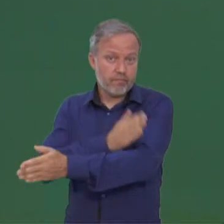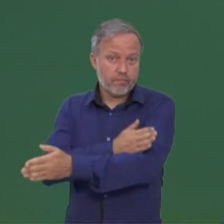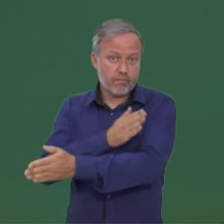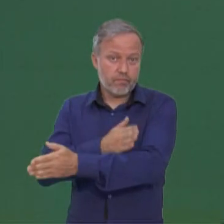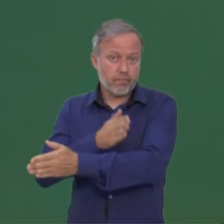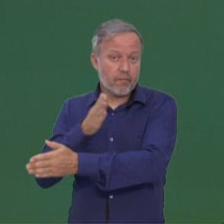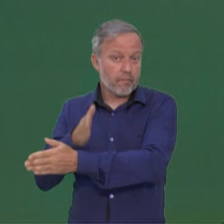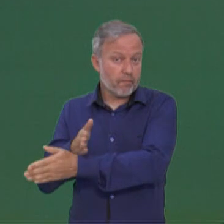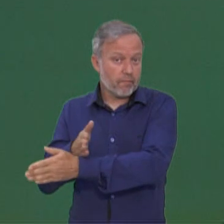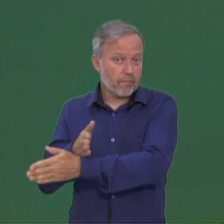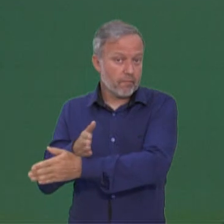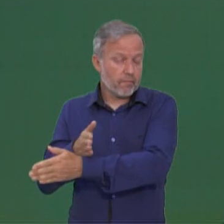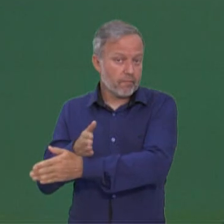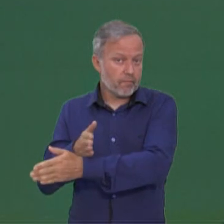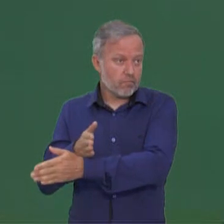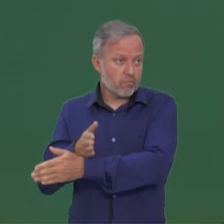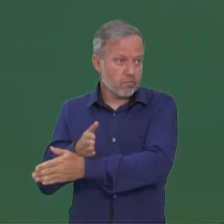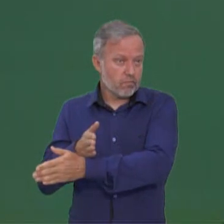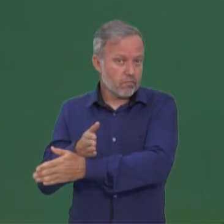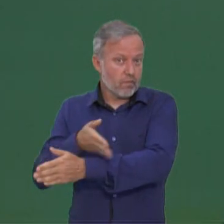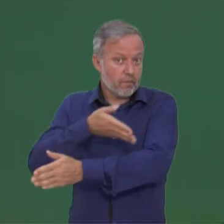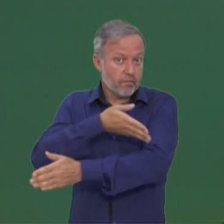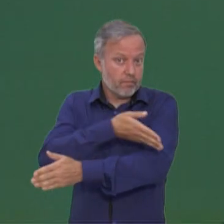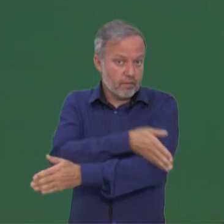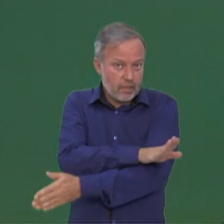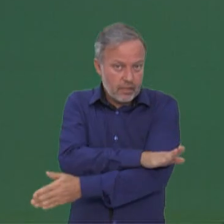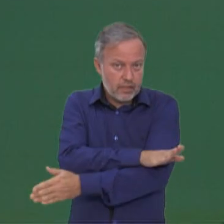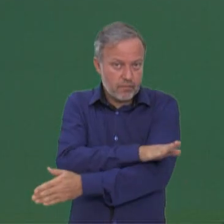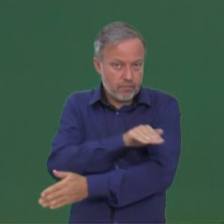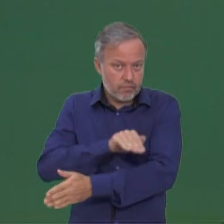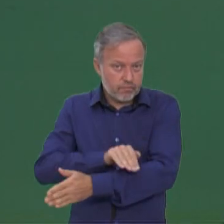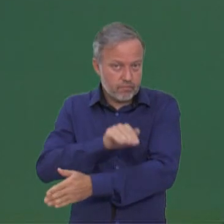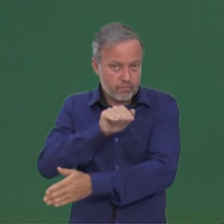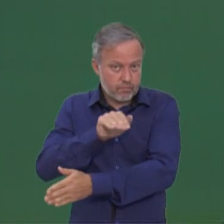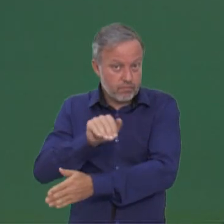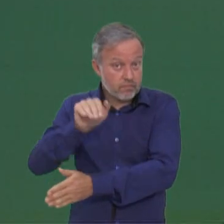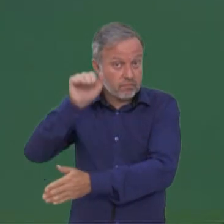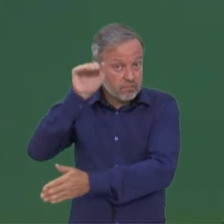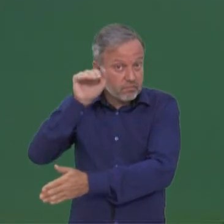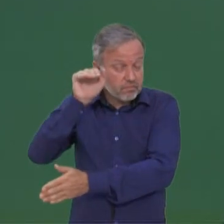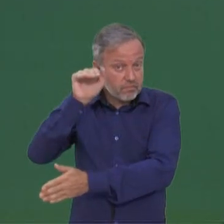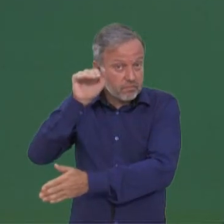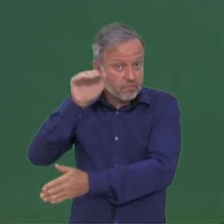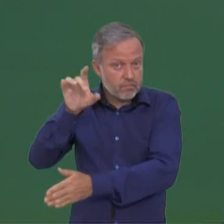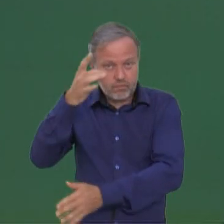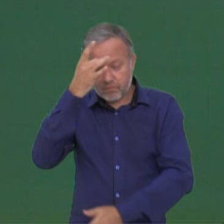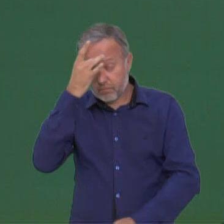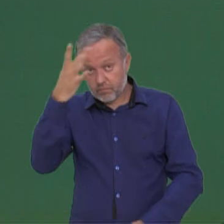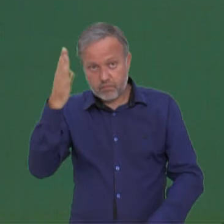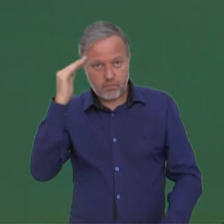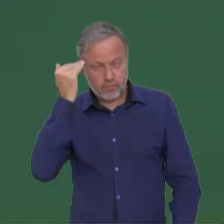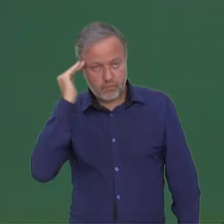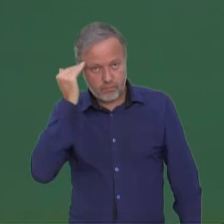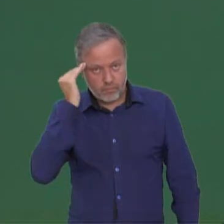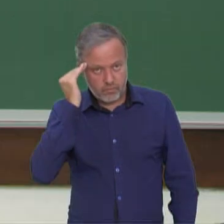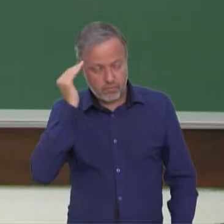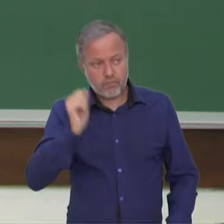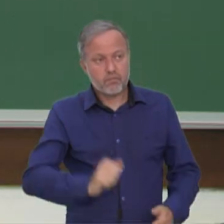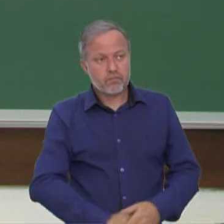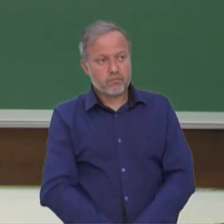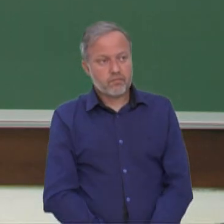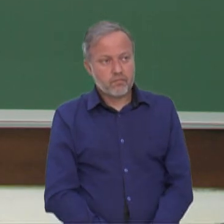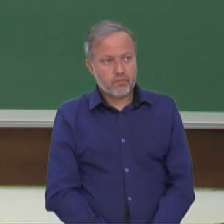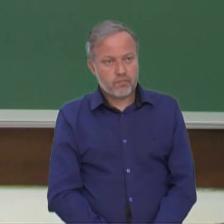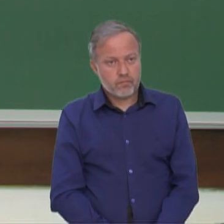cronológica, geralmente crescente, né, ela vai sendo mais fácil a leitura e a